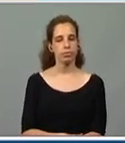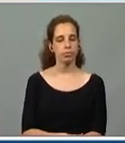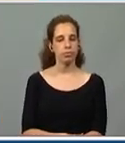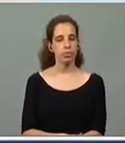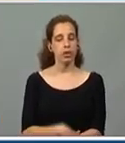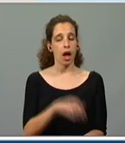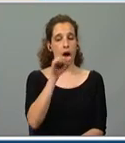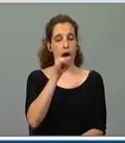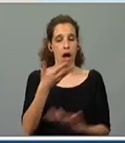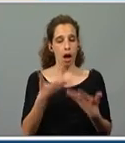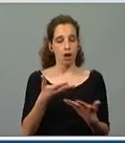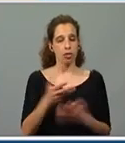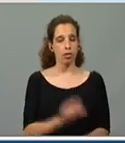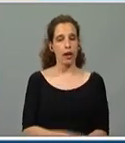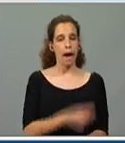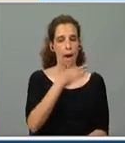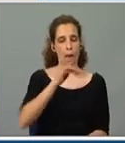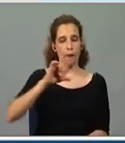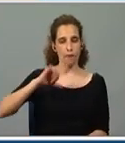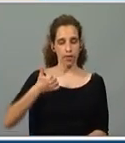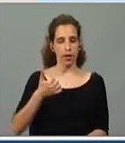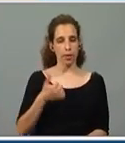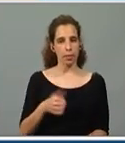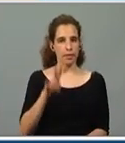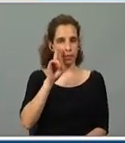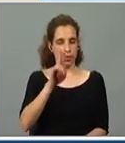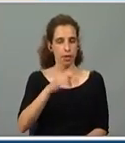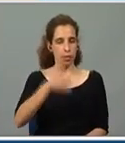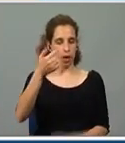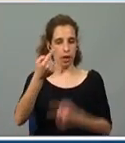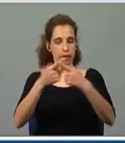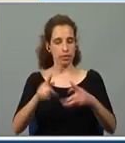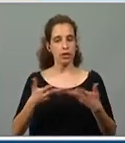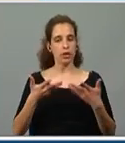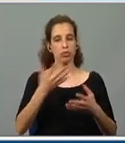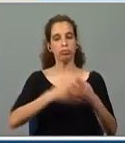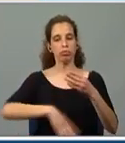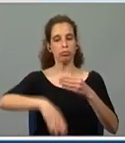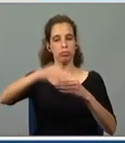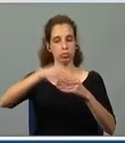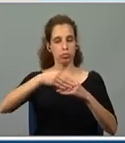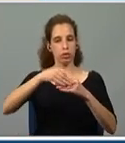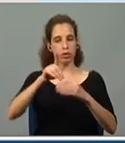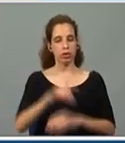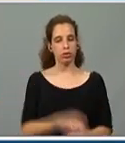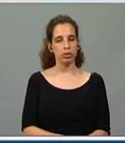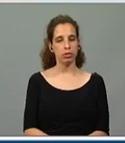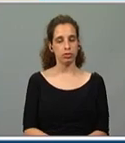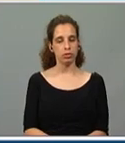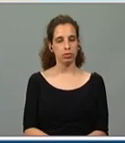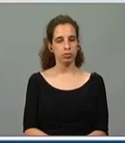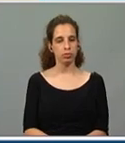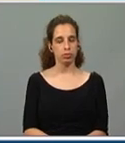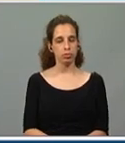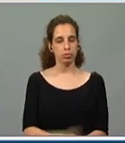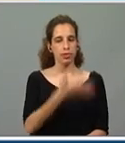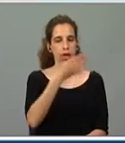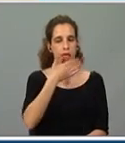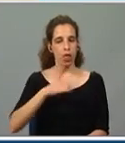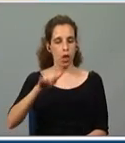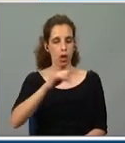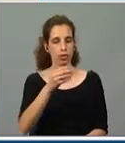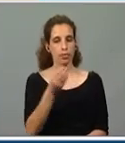A água neste momento está com corante verde para ser mais visível a diferença e vamos adicionar a esta ampola óleo alimentar